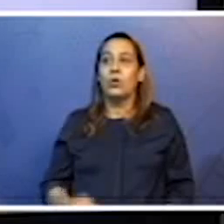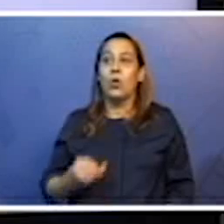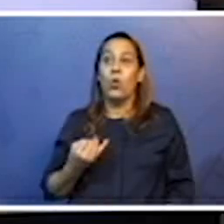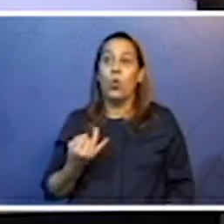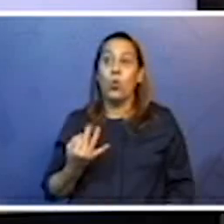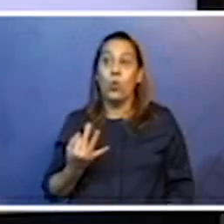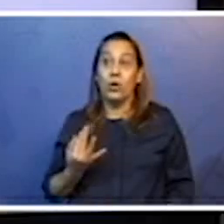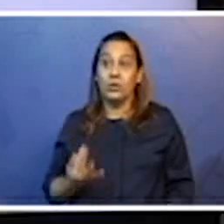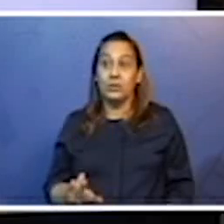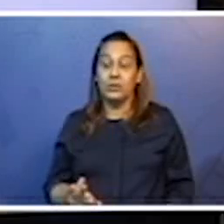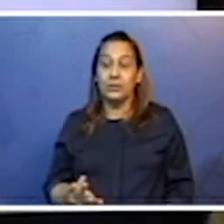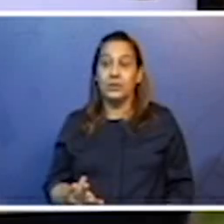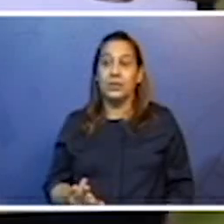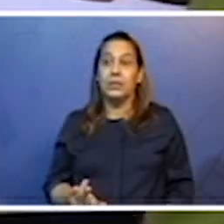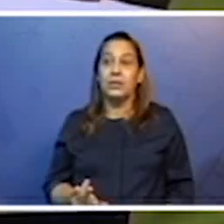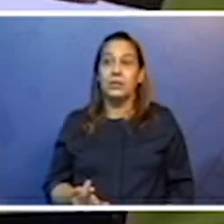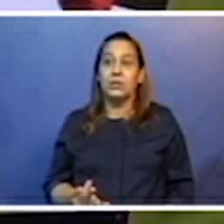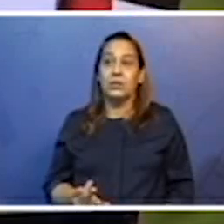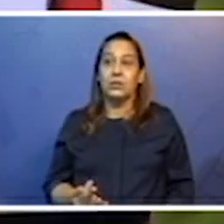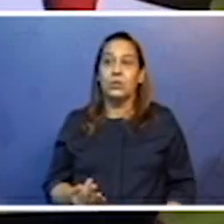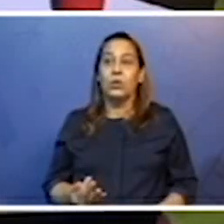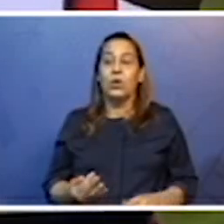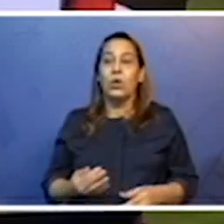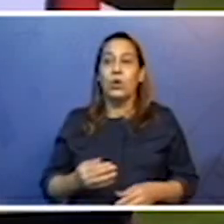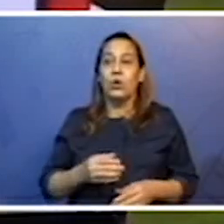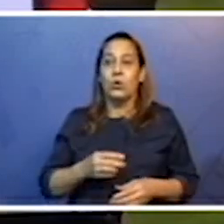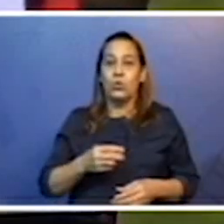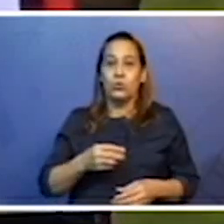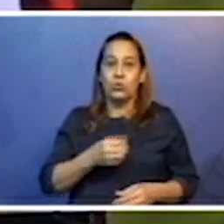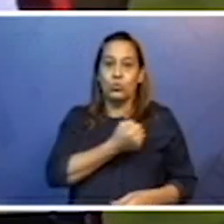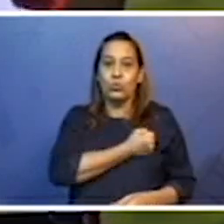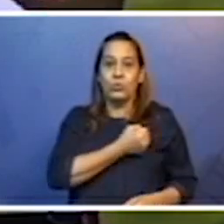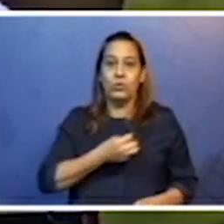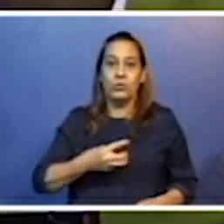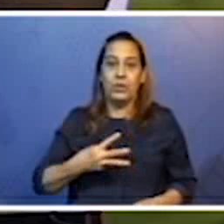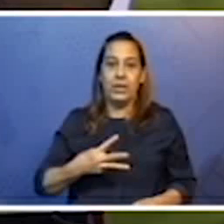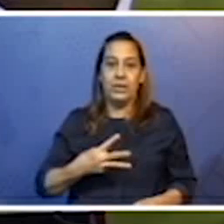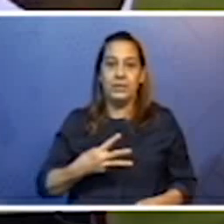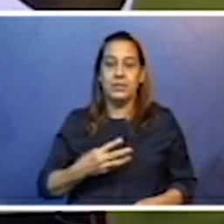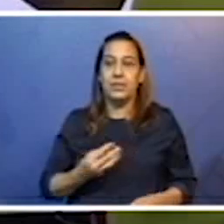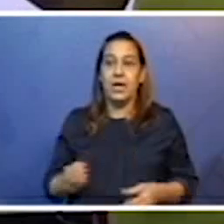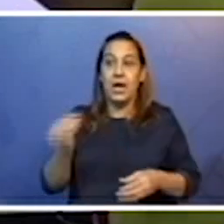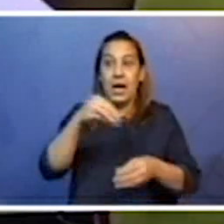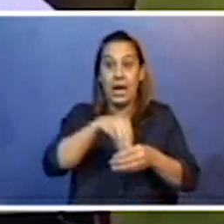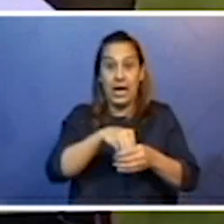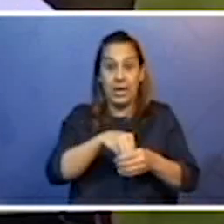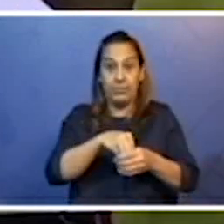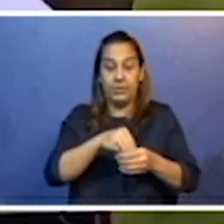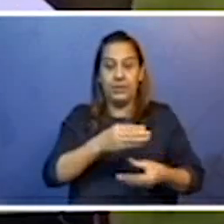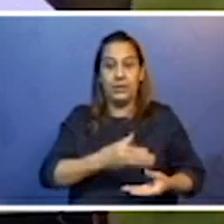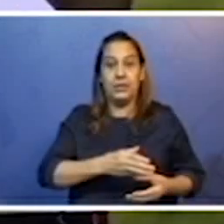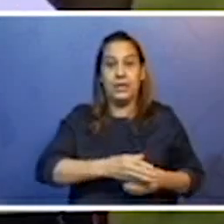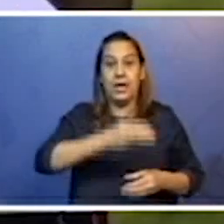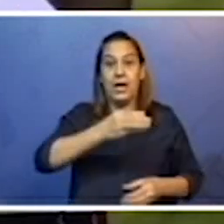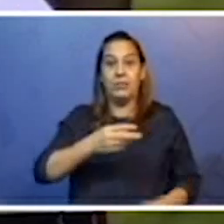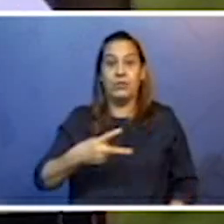Quantas vezes o conteúdo do recipiente 3 cabe no recipiente 2? Eu não fiz,